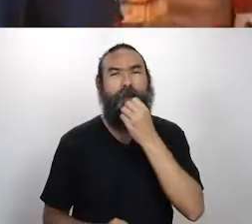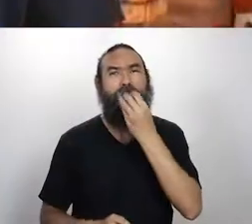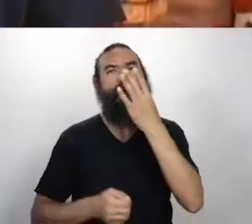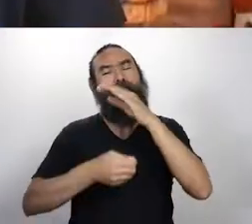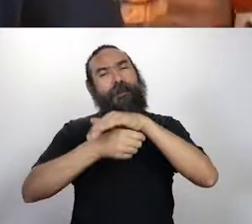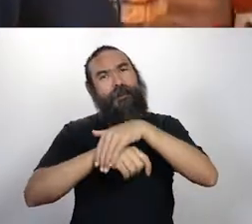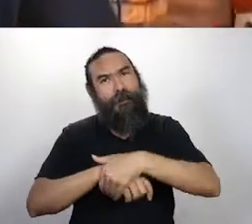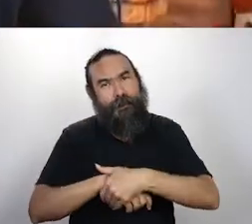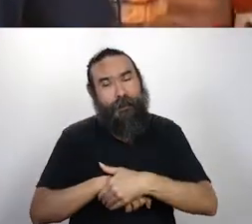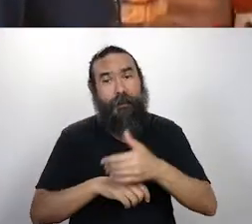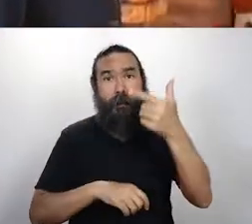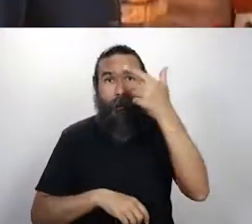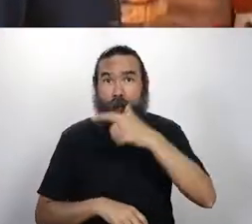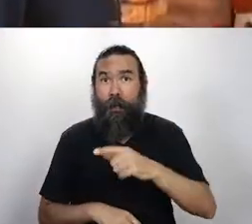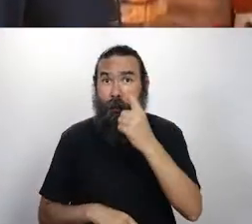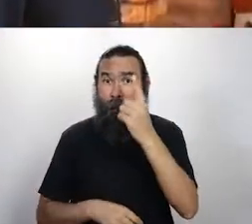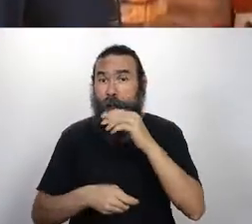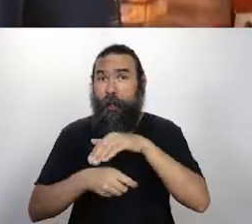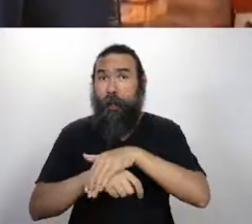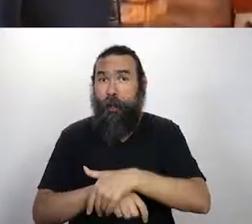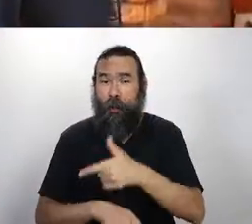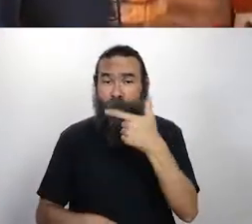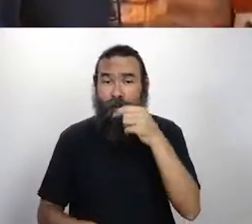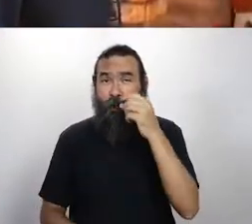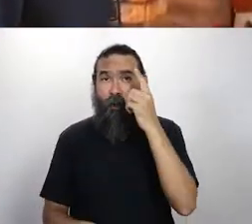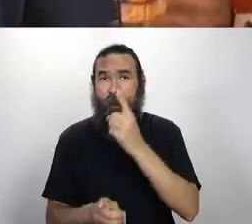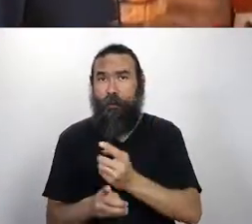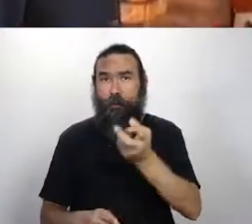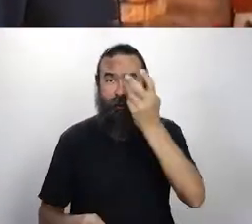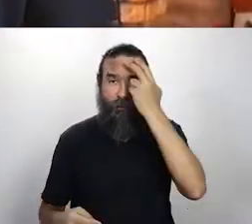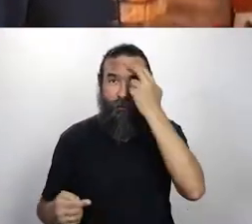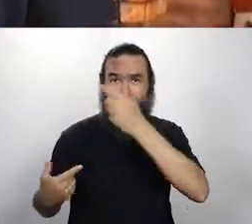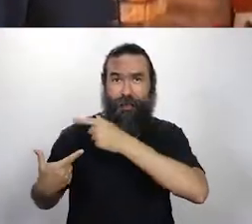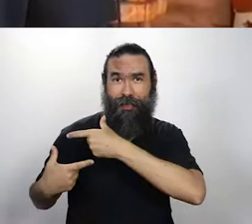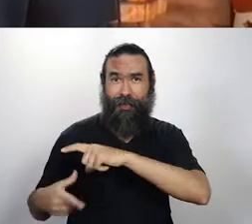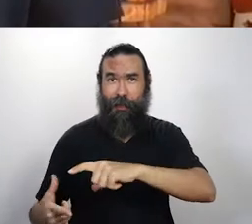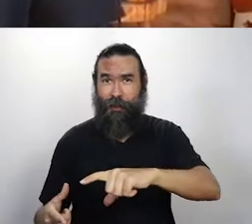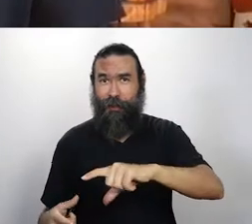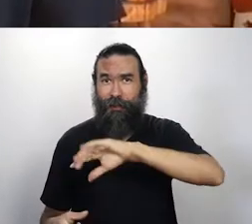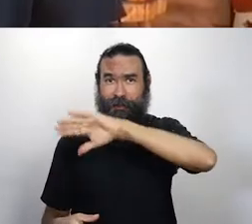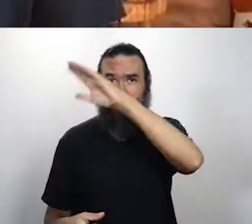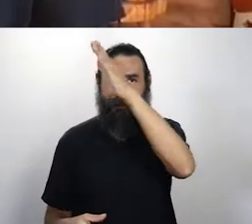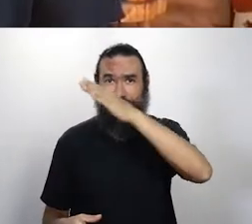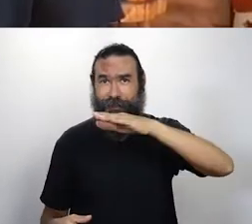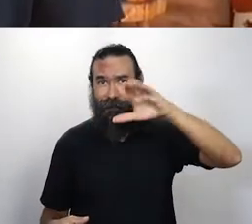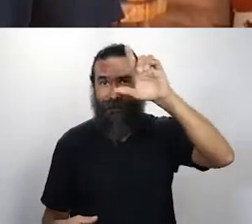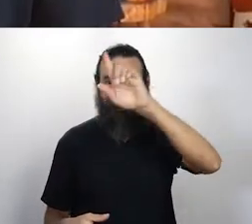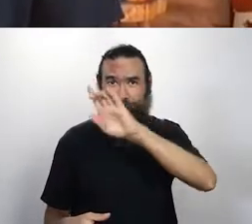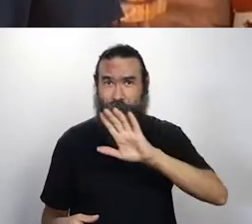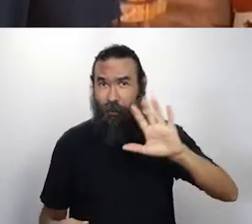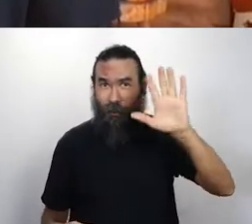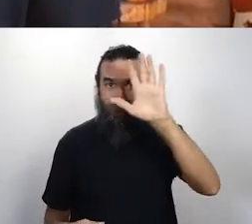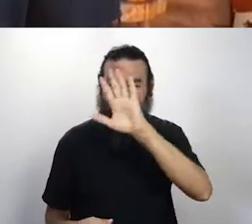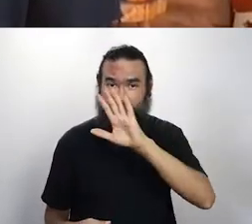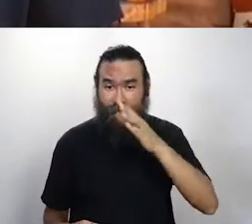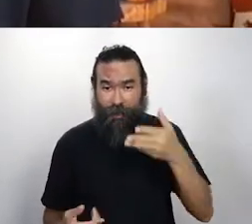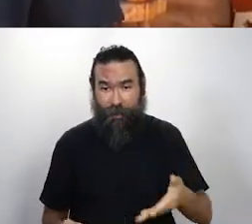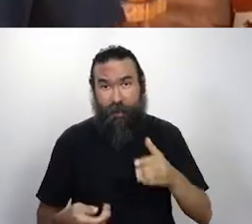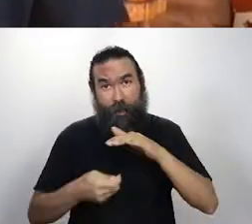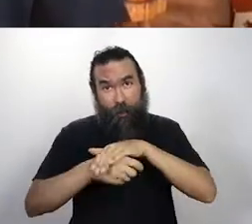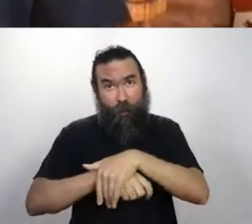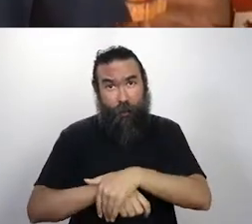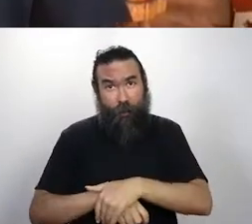Boa noite a mais uma noite do 20º Encontro de Culturas Tradicionais da Chapada dos Veadeiros. Essa noite a gente